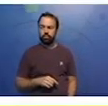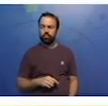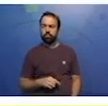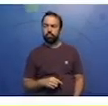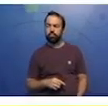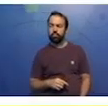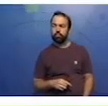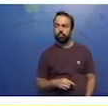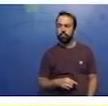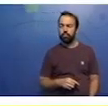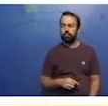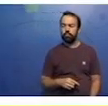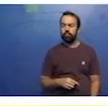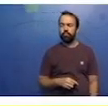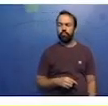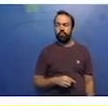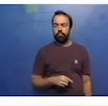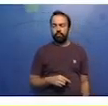acompanhar.